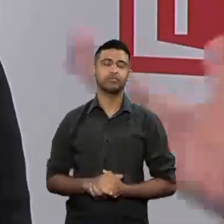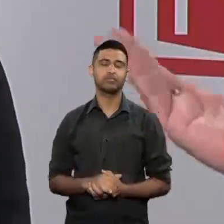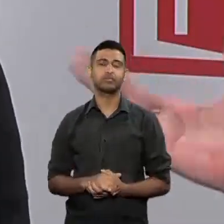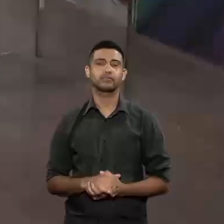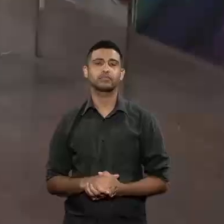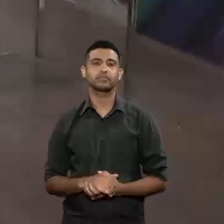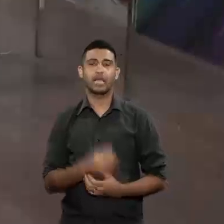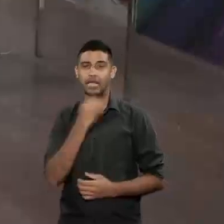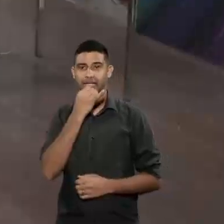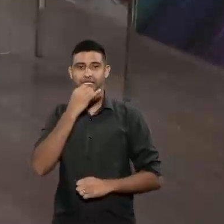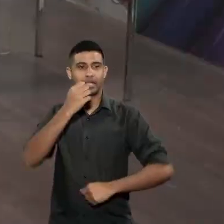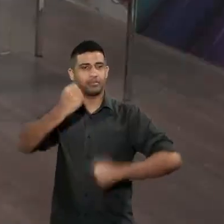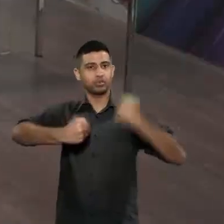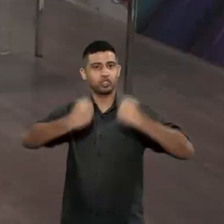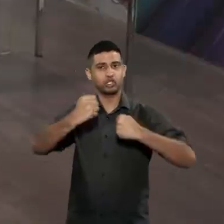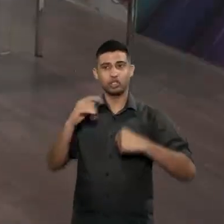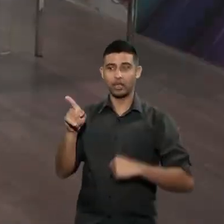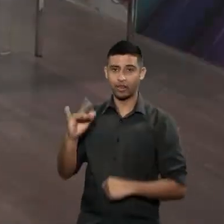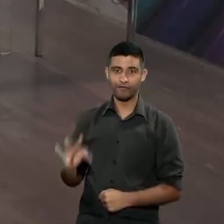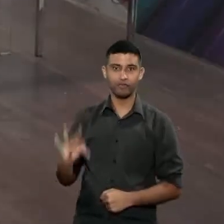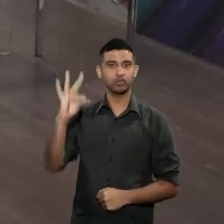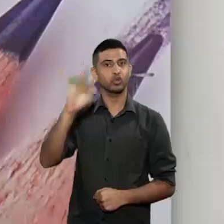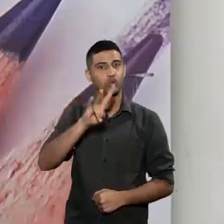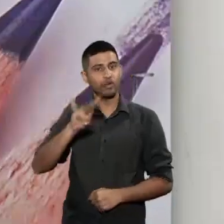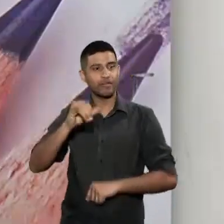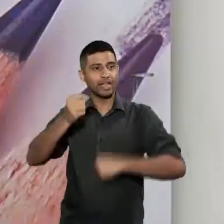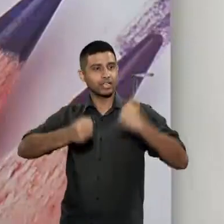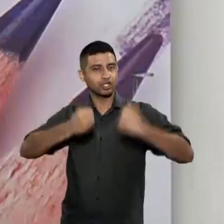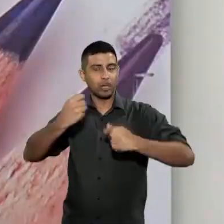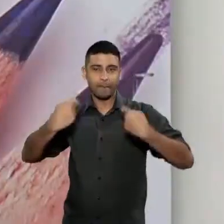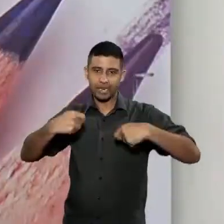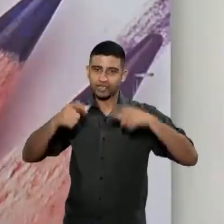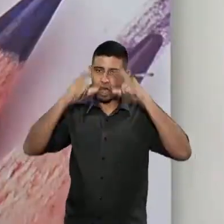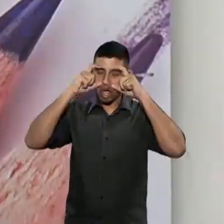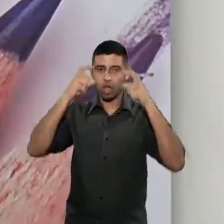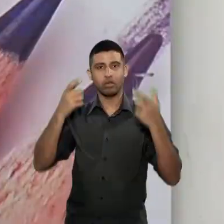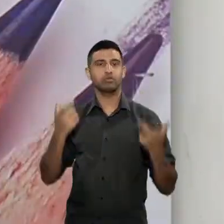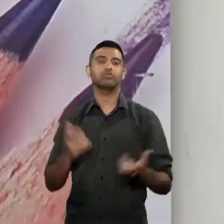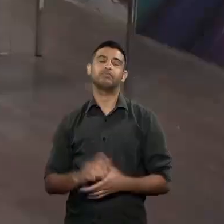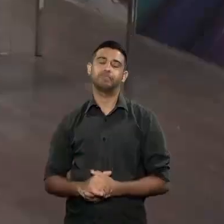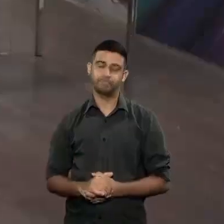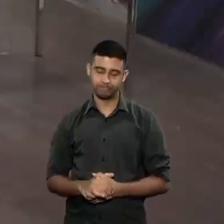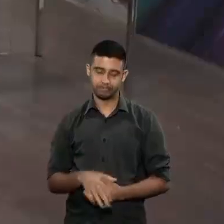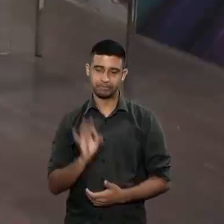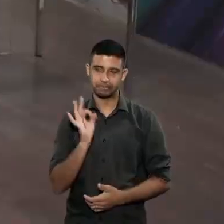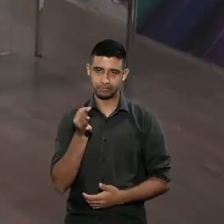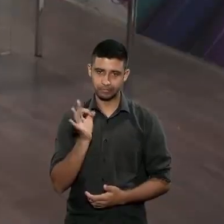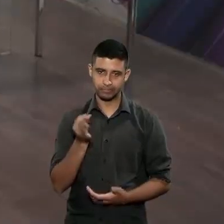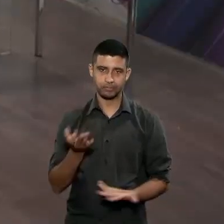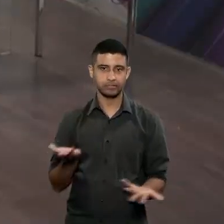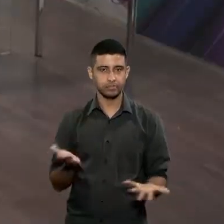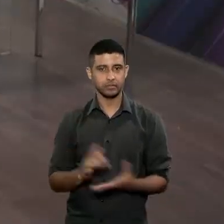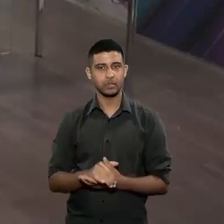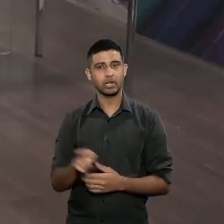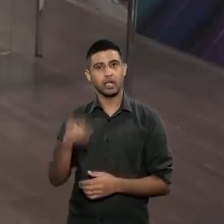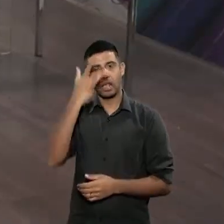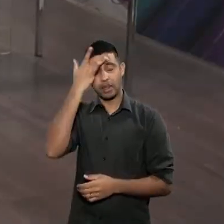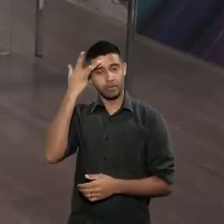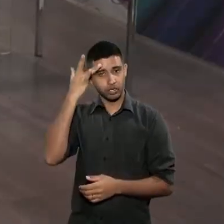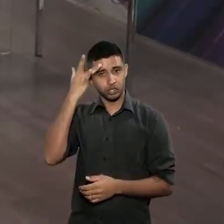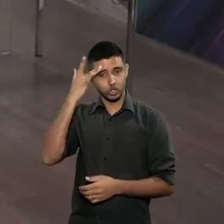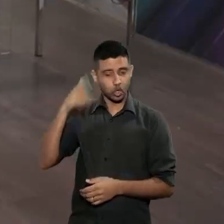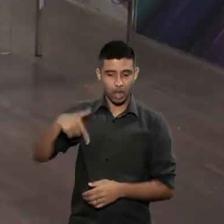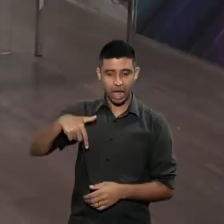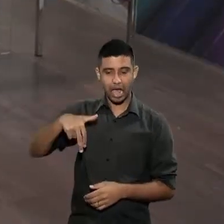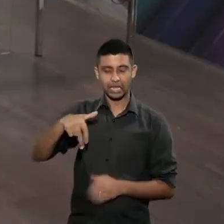hora. Agora, para dirigir, quando ela for dirigir, precisa estar com óculos. Isso, é restrito, exatamente. E aí, a pessoa não tem